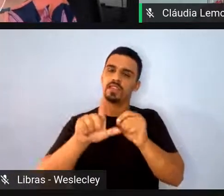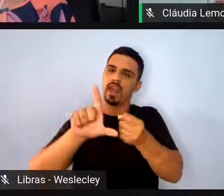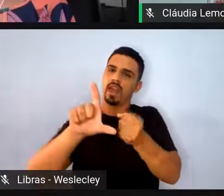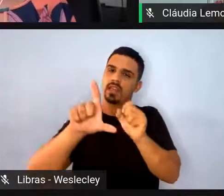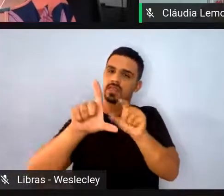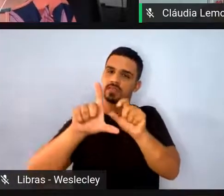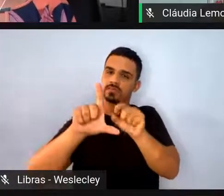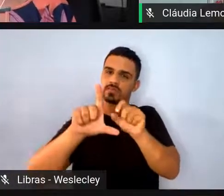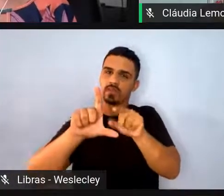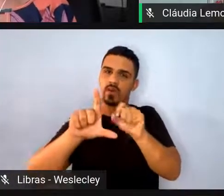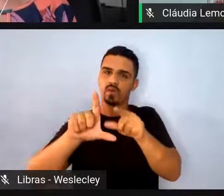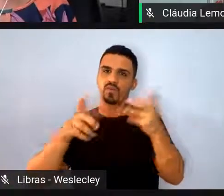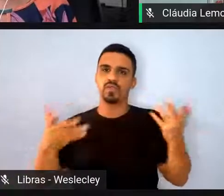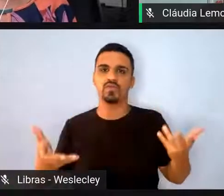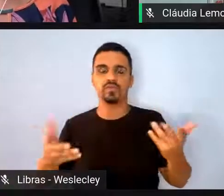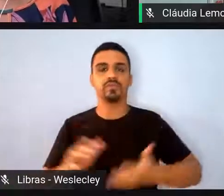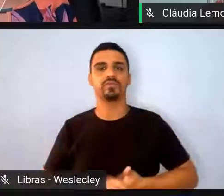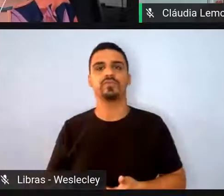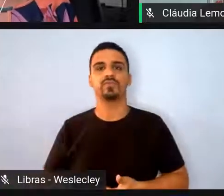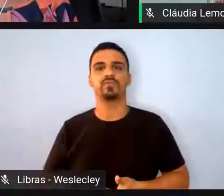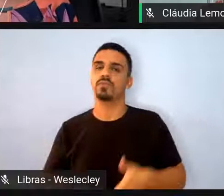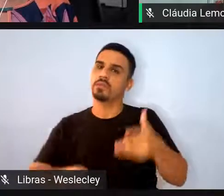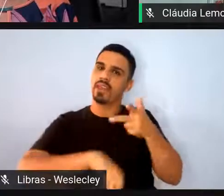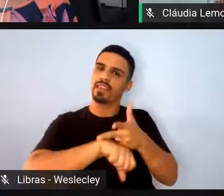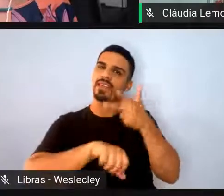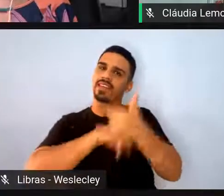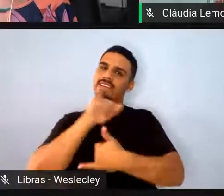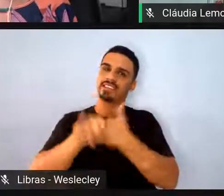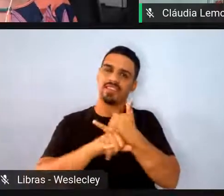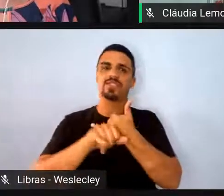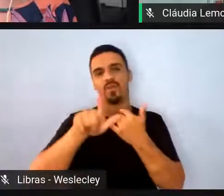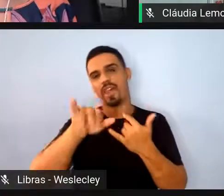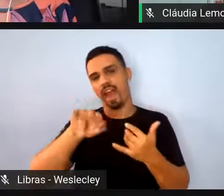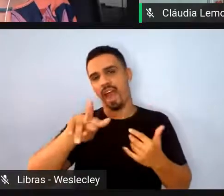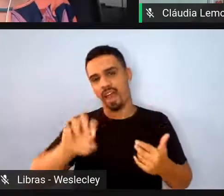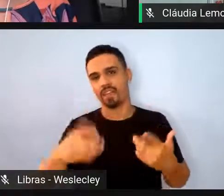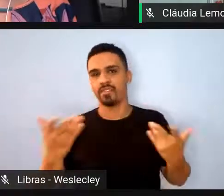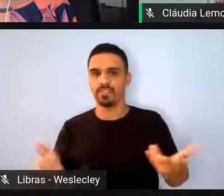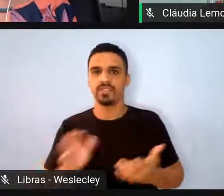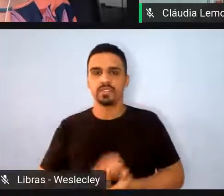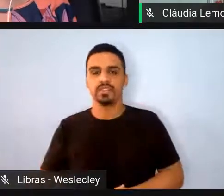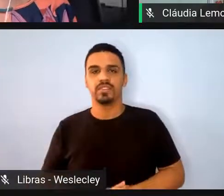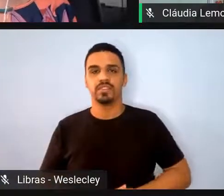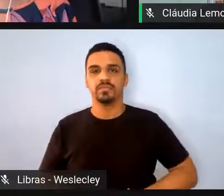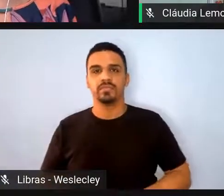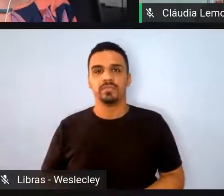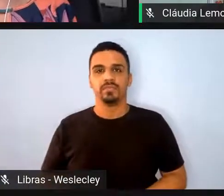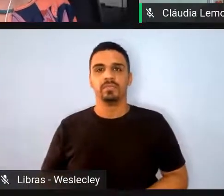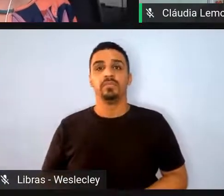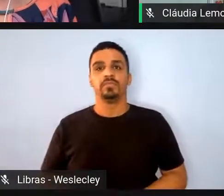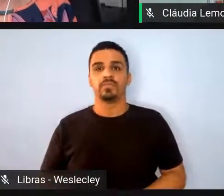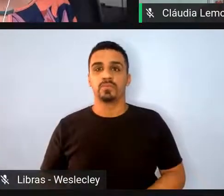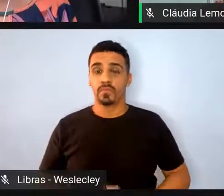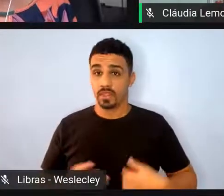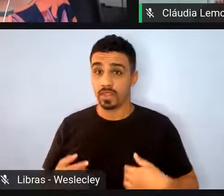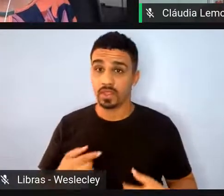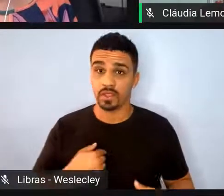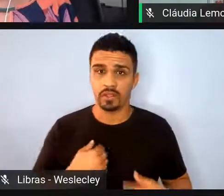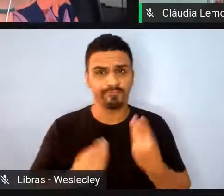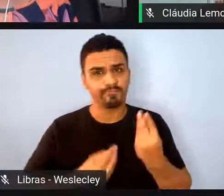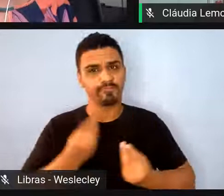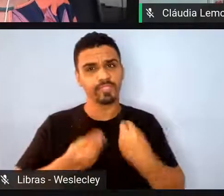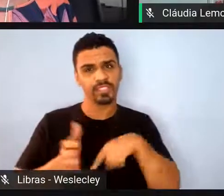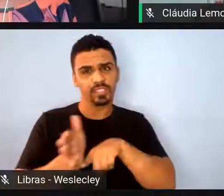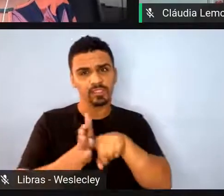hora que a gente vai verificar essas transparências, a gente verifica que perdão, na hora que a gente vai